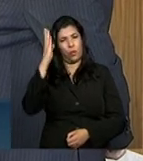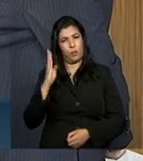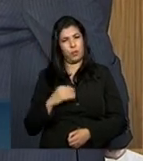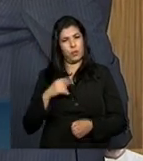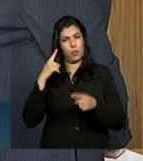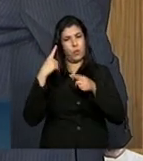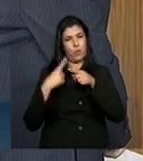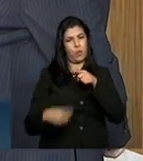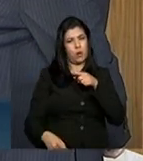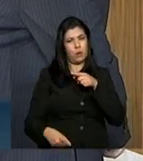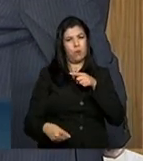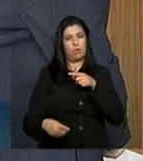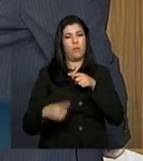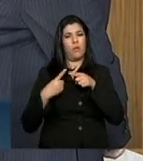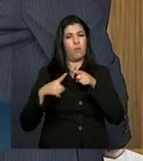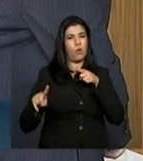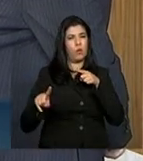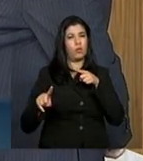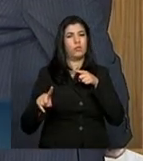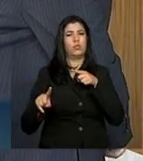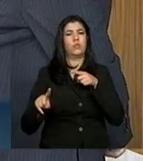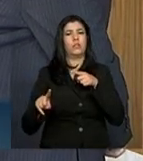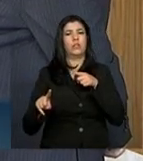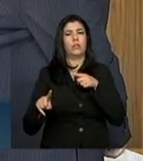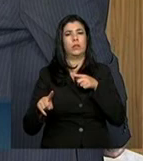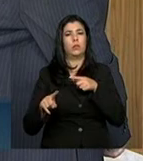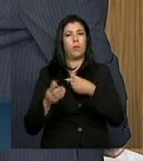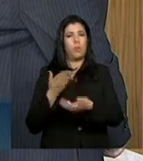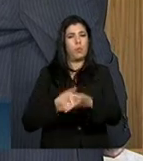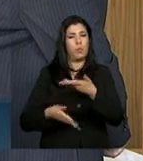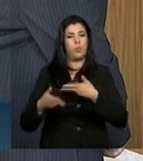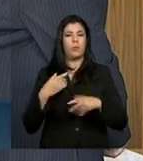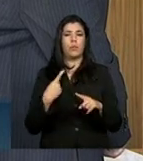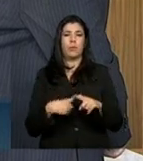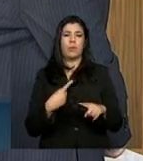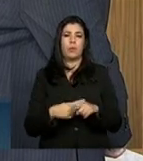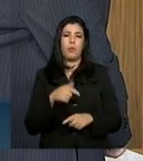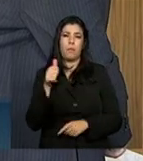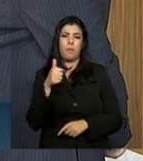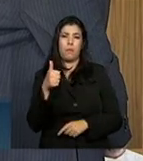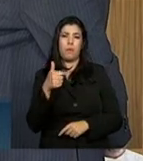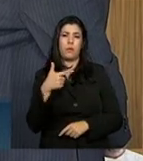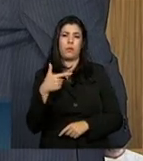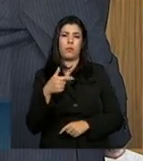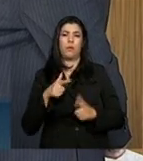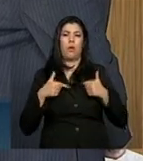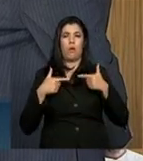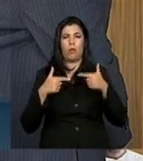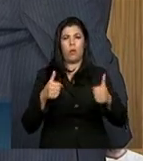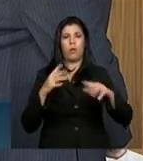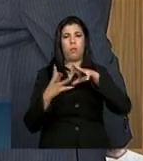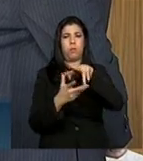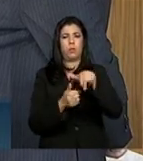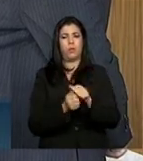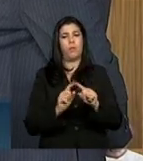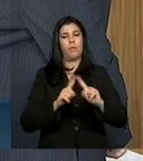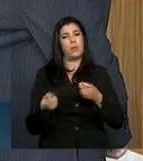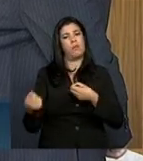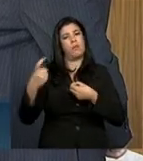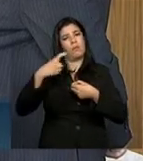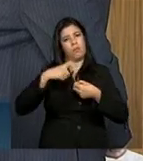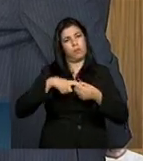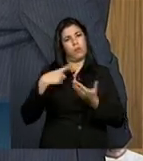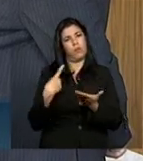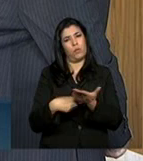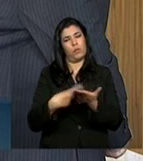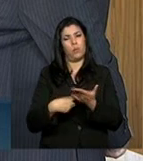com a Alemanha durante a Primeira e a Segunda Guerras Mundiais, mas as relações diplomáticas entre os dois países foram